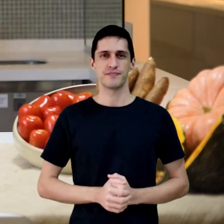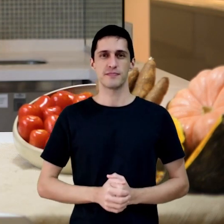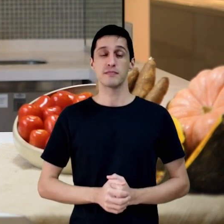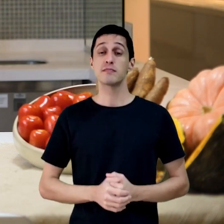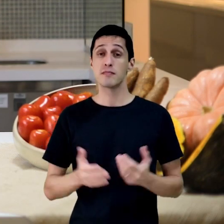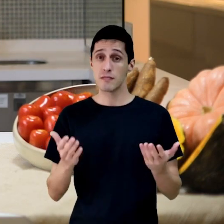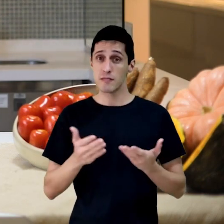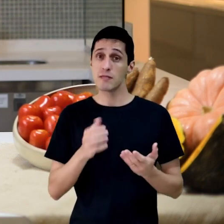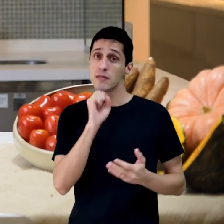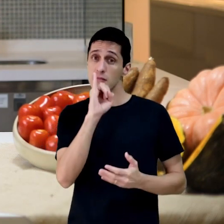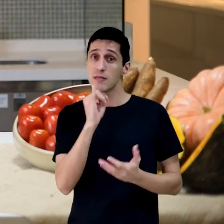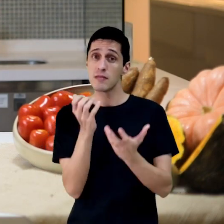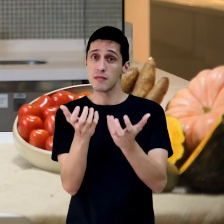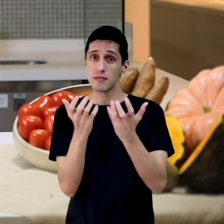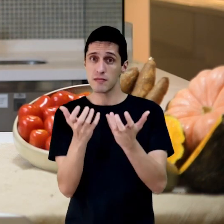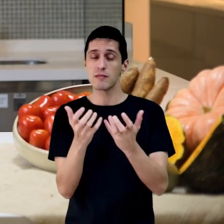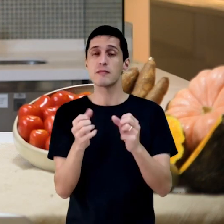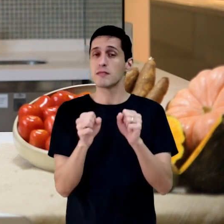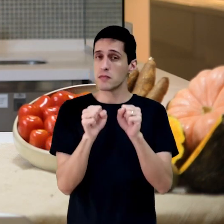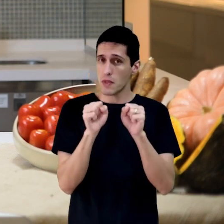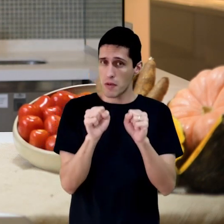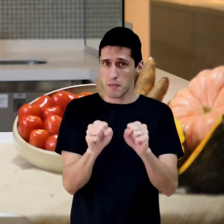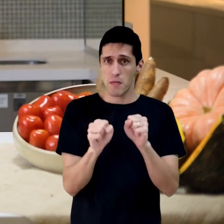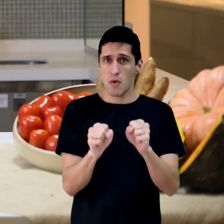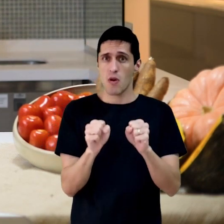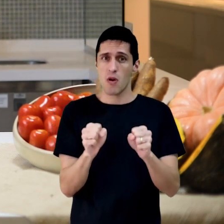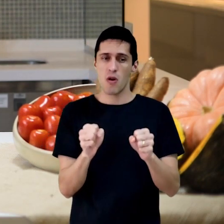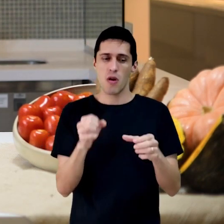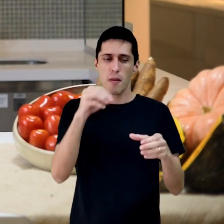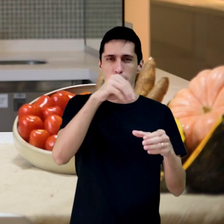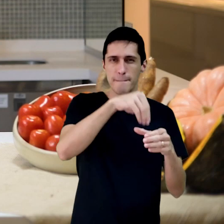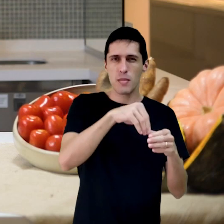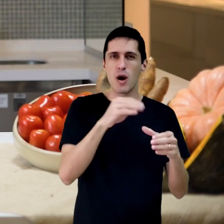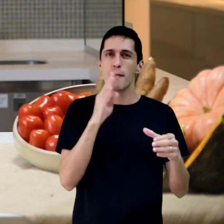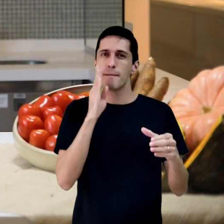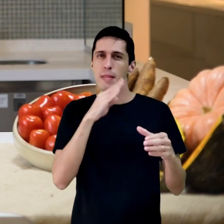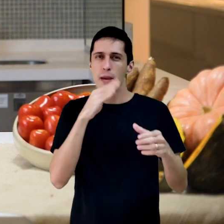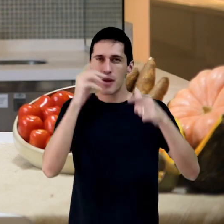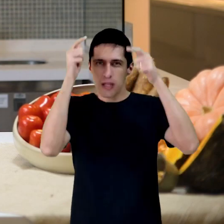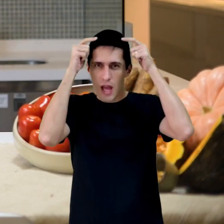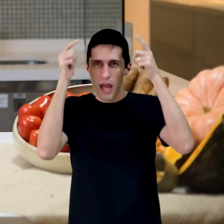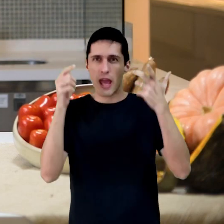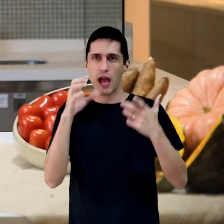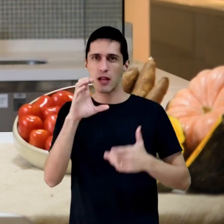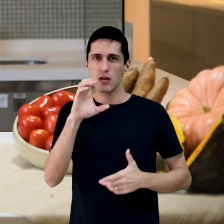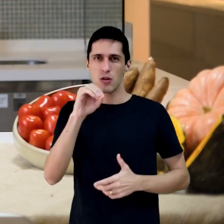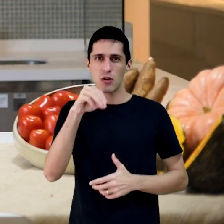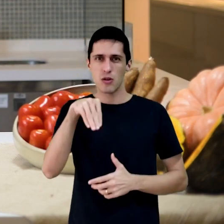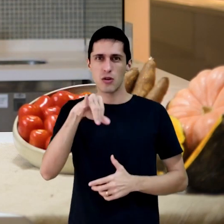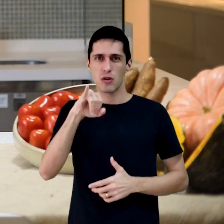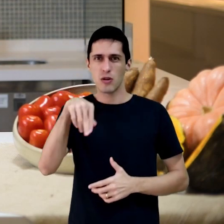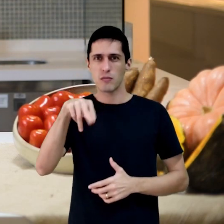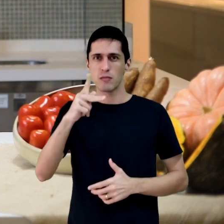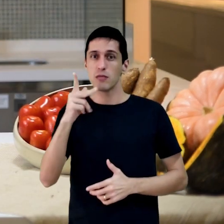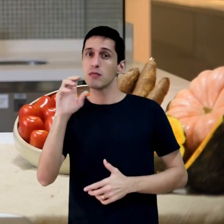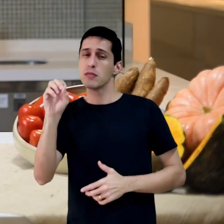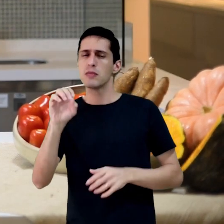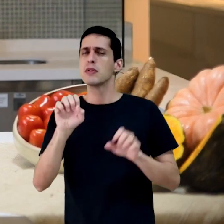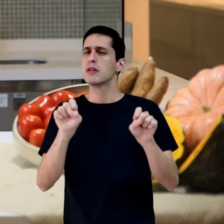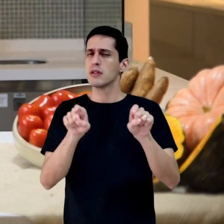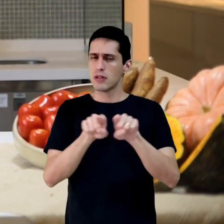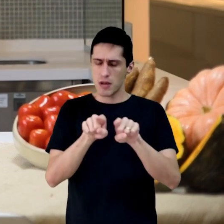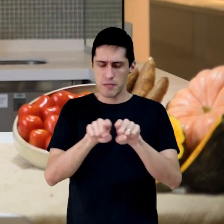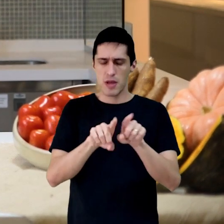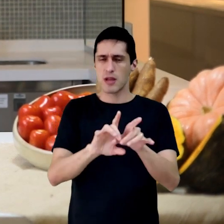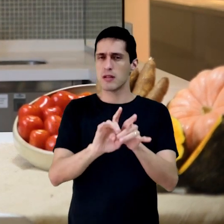Nessa hora, se quiser acrescentar um pouco de pimenta do reino, um pouco de cominho, também fica à vontade, fica a critério